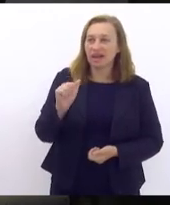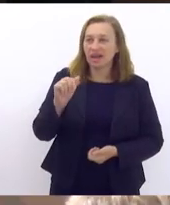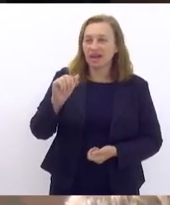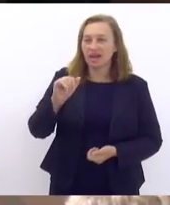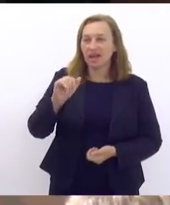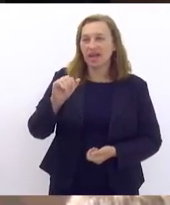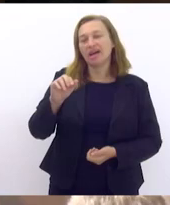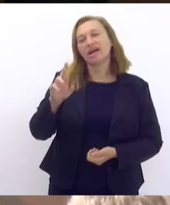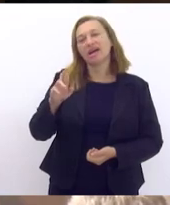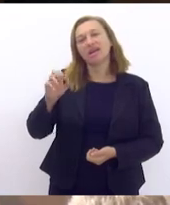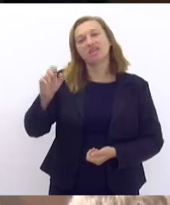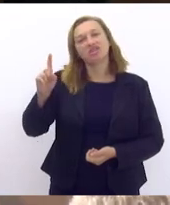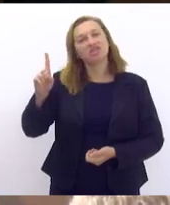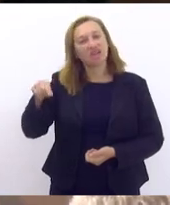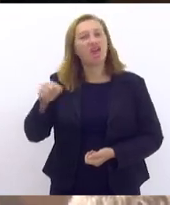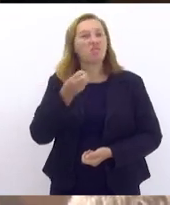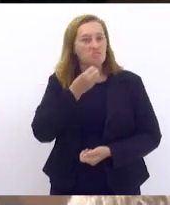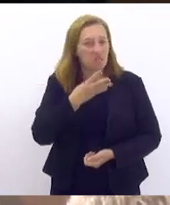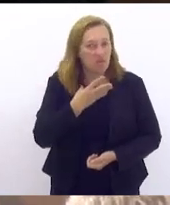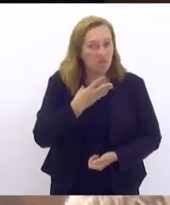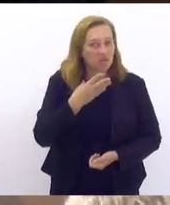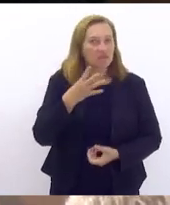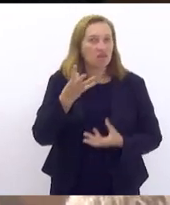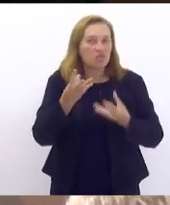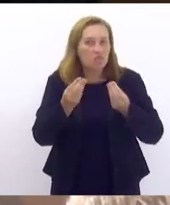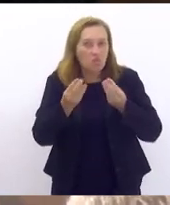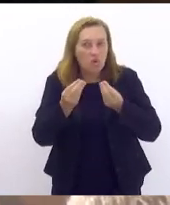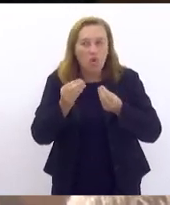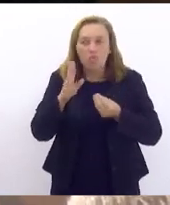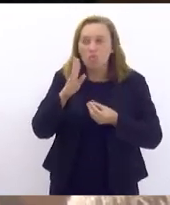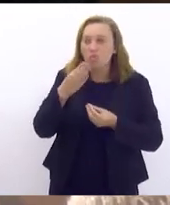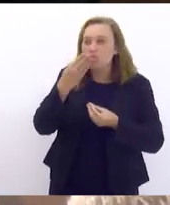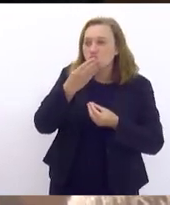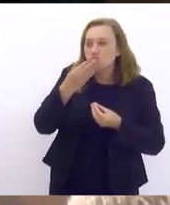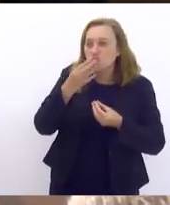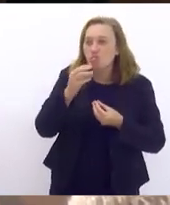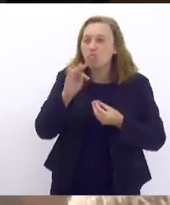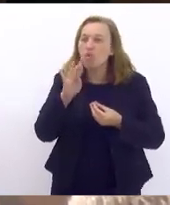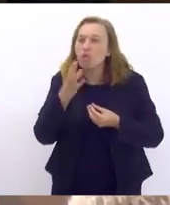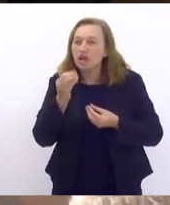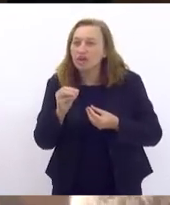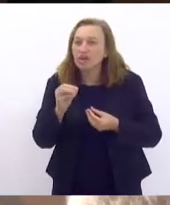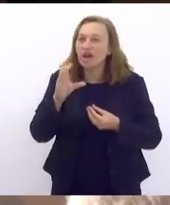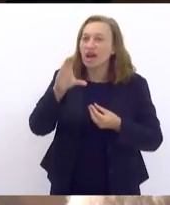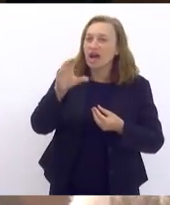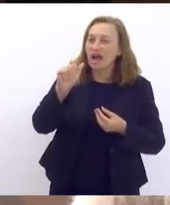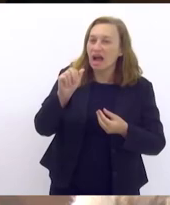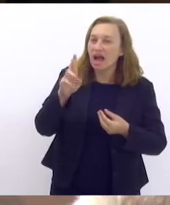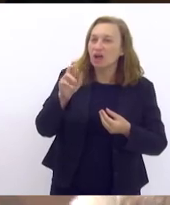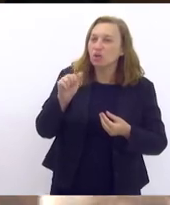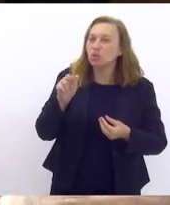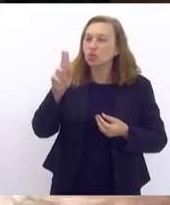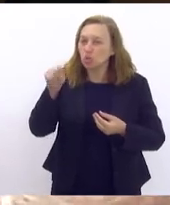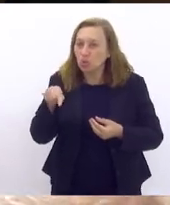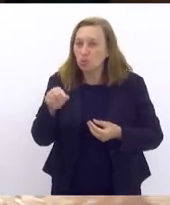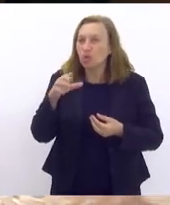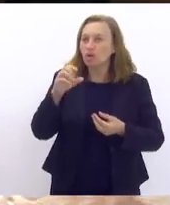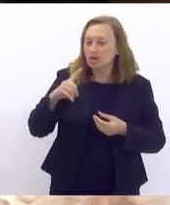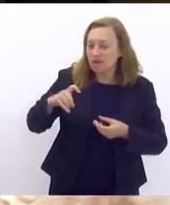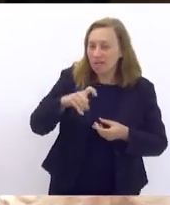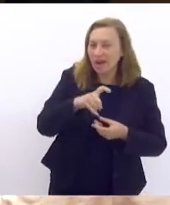né? Acarajé é gostoso, aquela massinha de bolinho, o caruru, o vatapá, o camarão seco, o